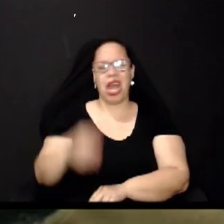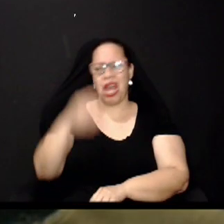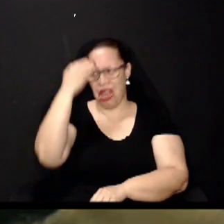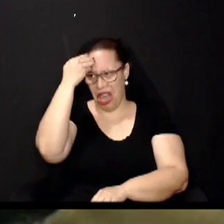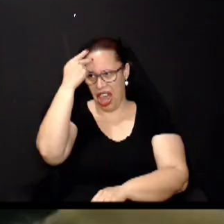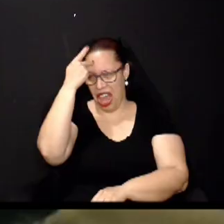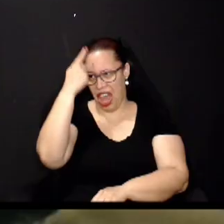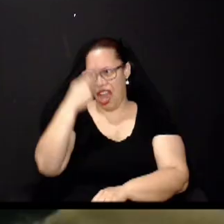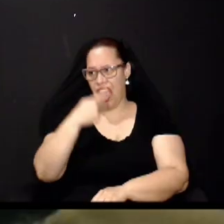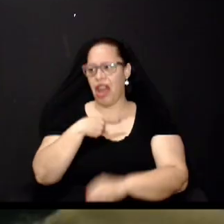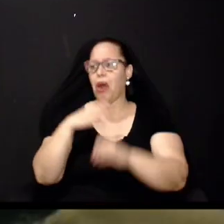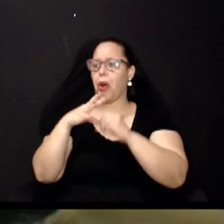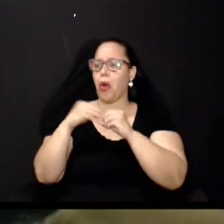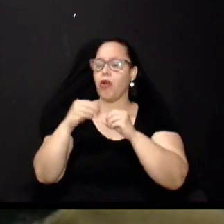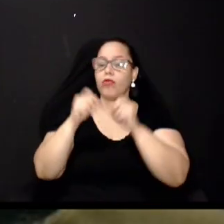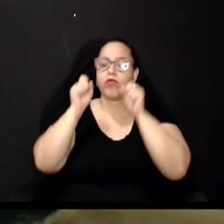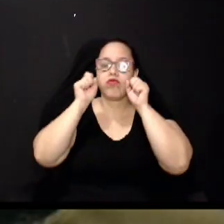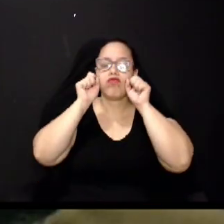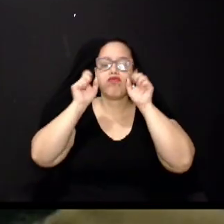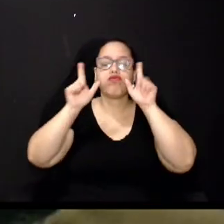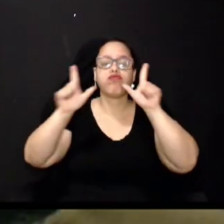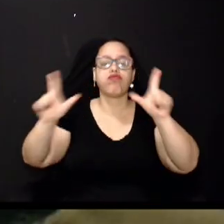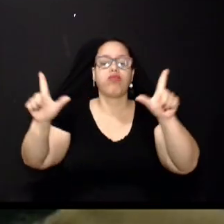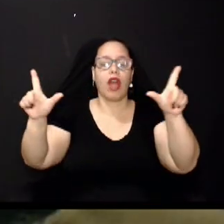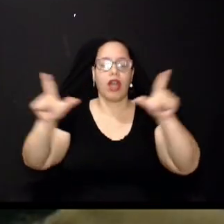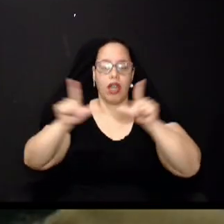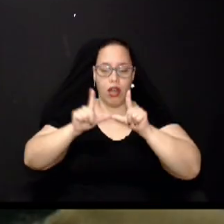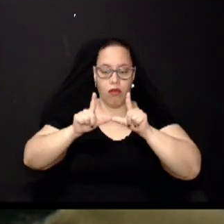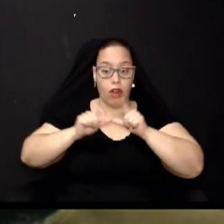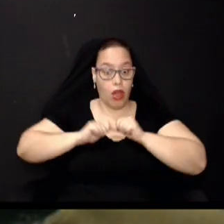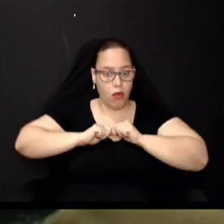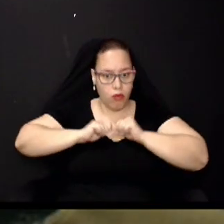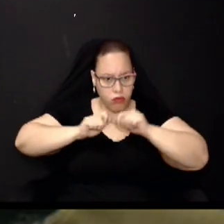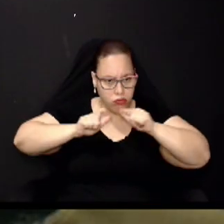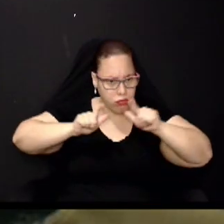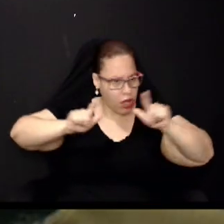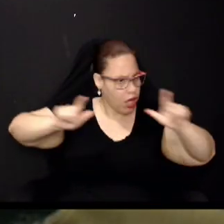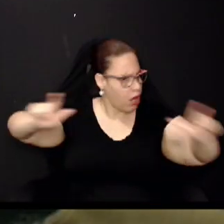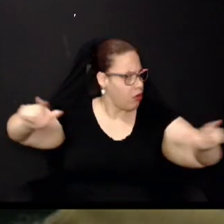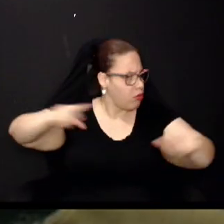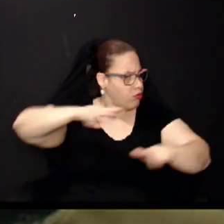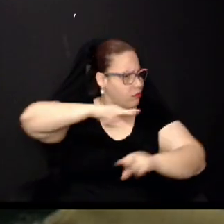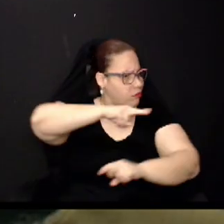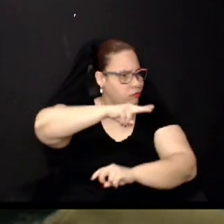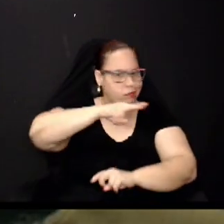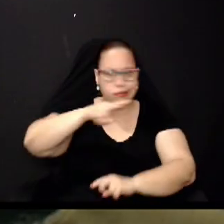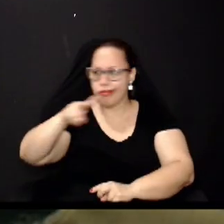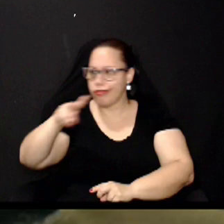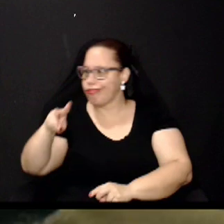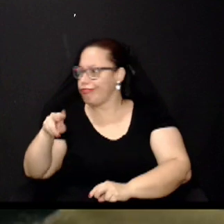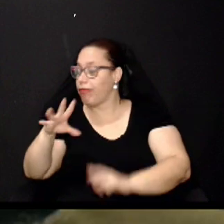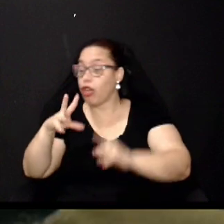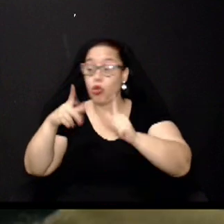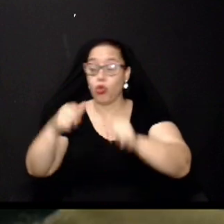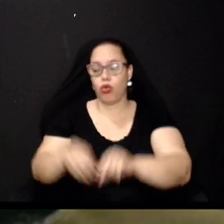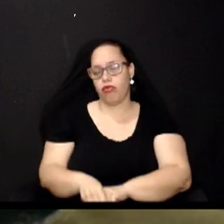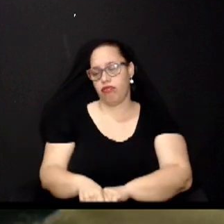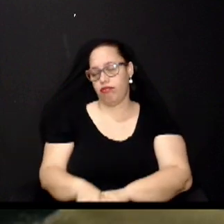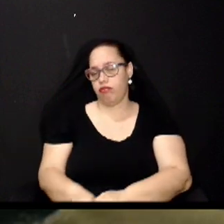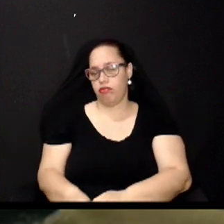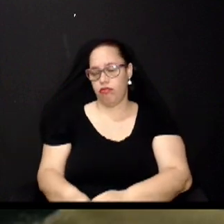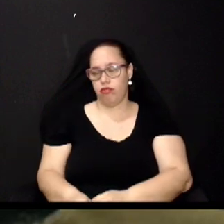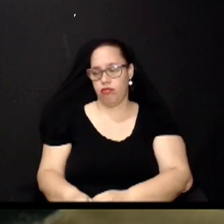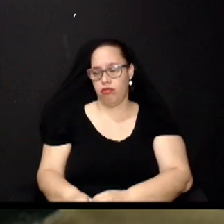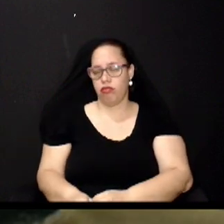Visão ampliada, não visão micro, visão macro. Olha assim com amplitude, né? E observe os sinais,